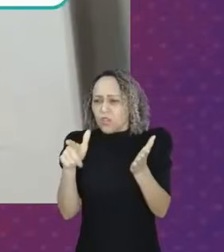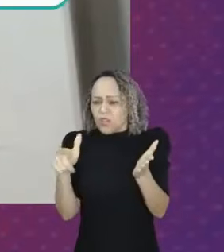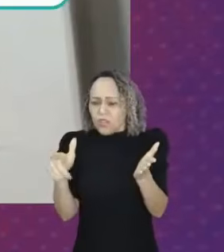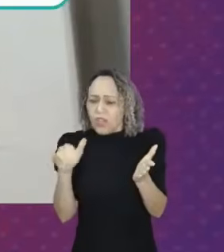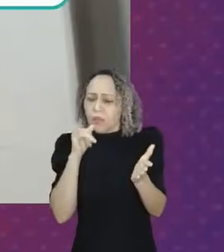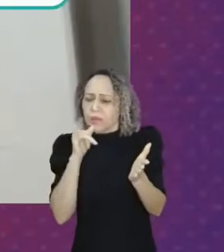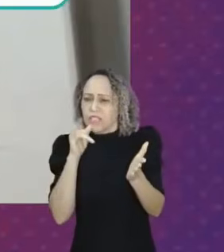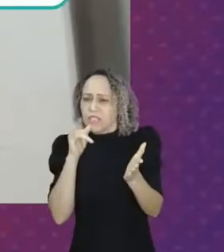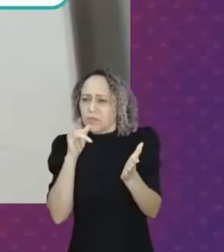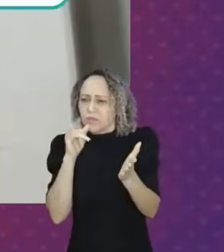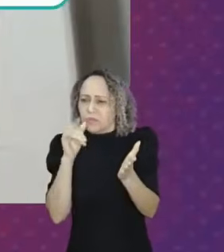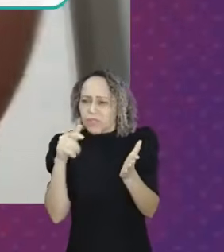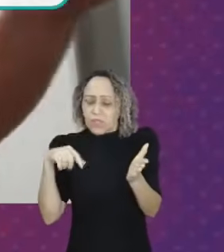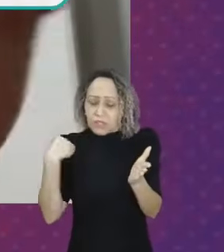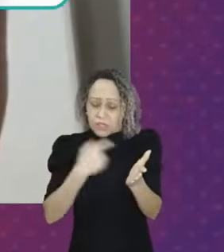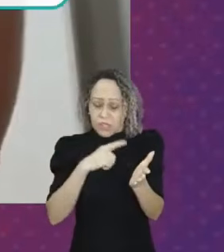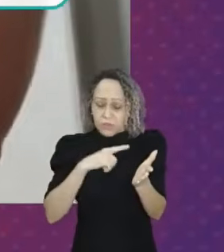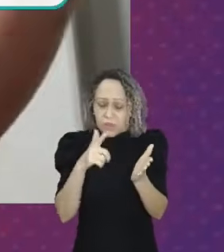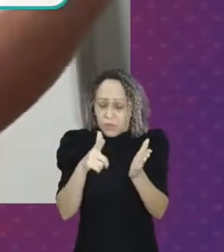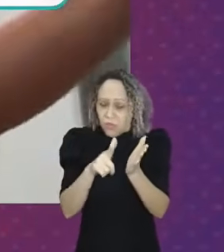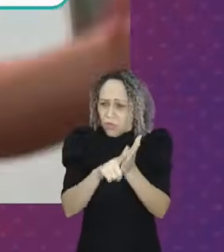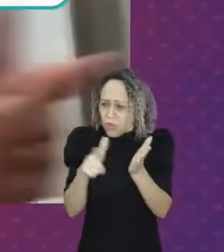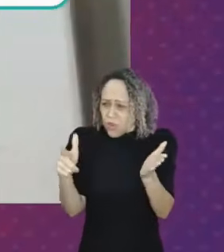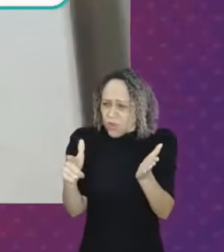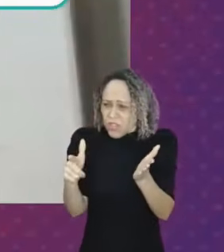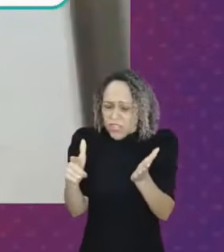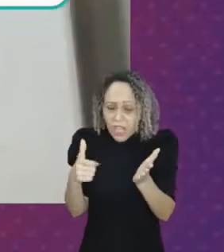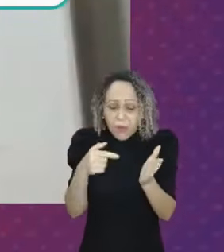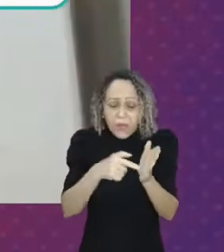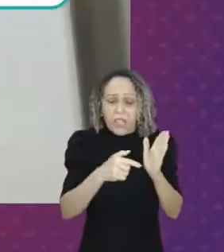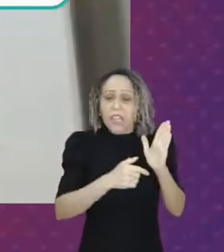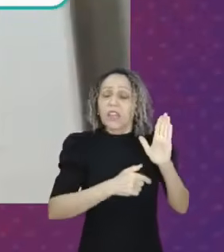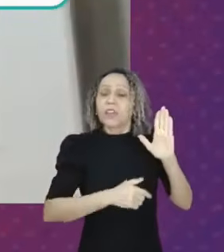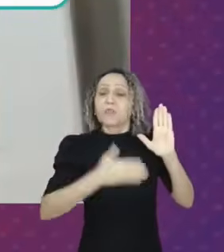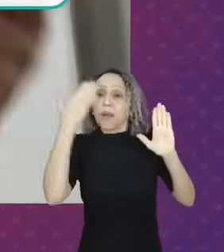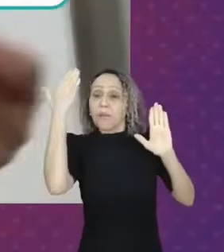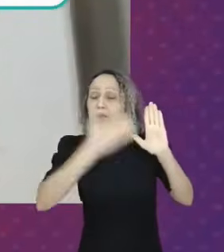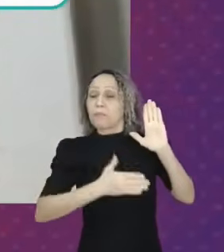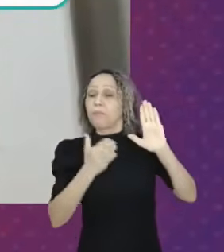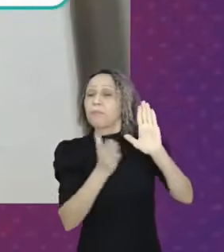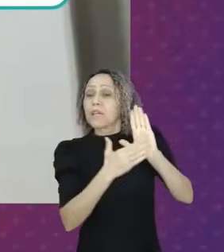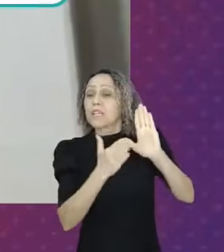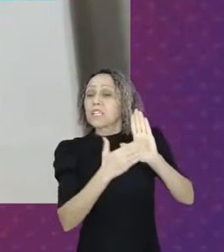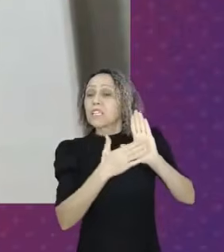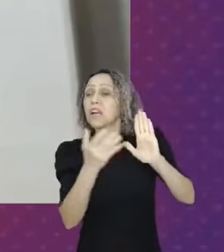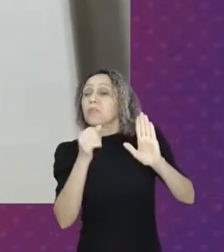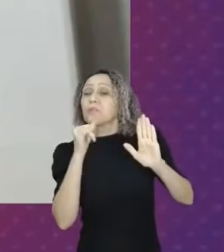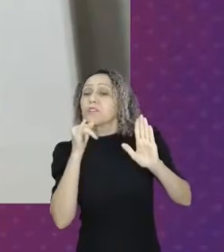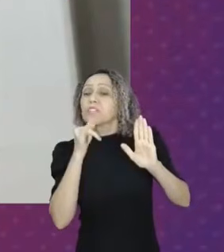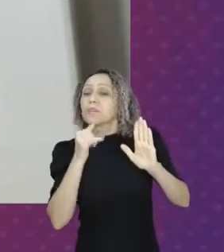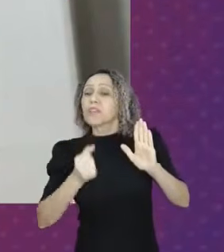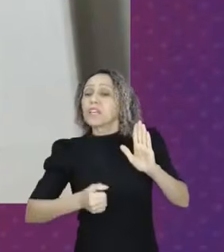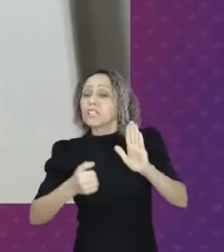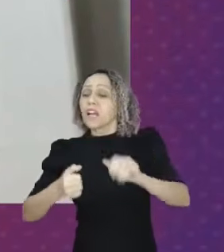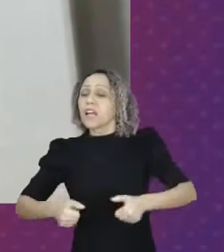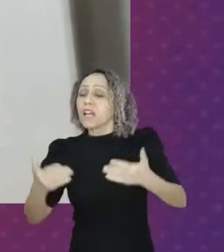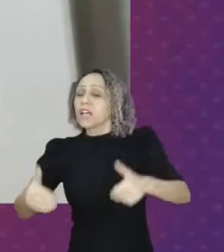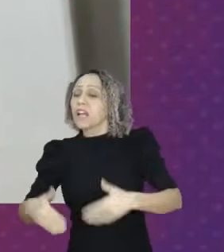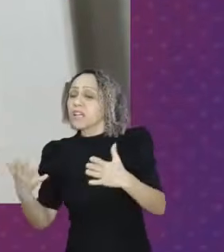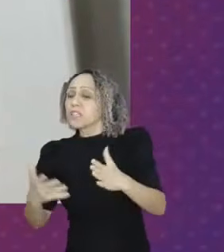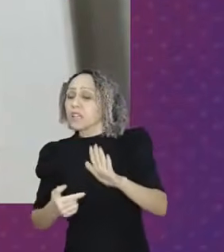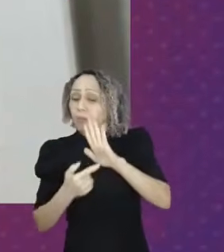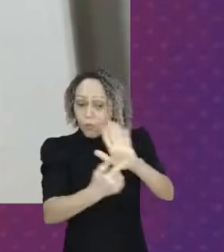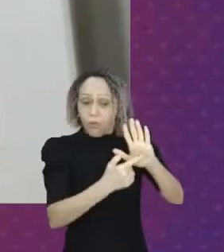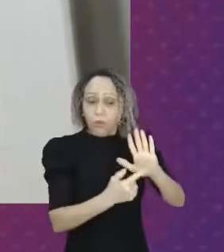de contas do mandato. Nós vamos para as periferias, vamos olhar no olho das pessoas, entregar, mostrar, prestar conta de fato do trabalho que nós